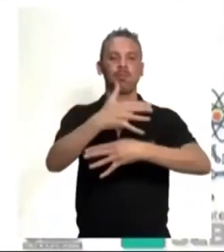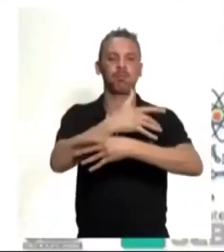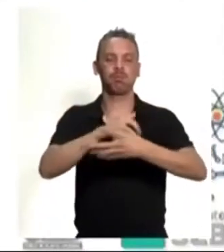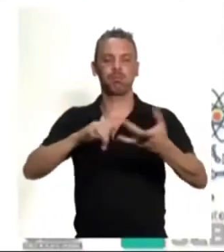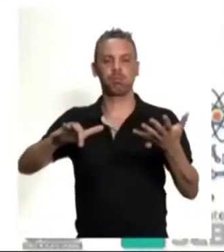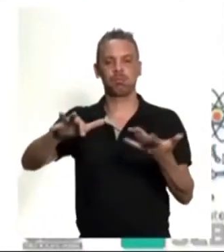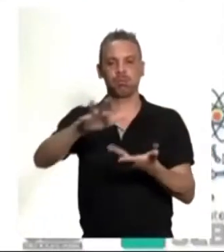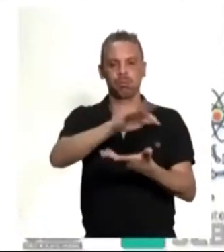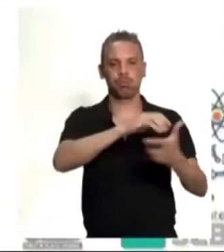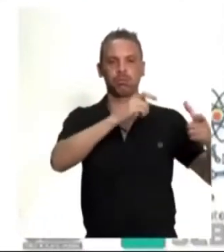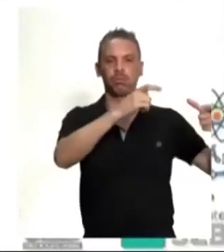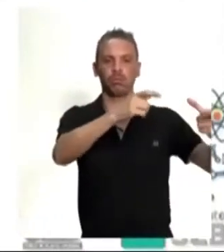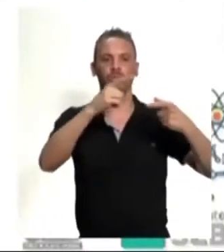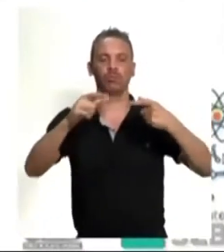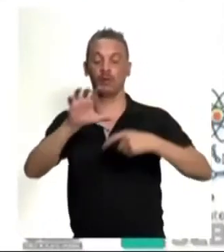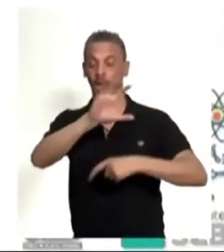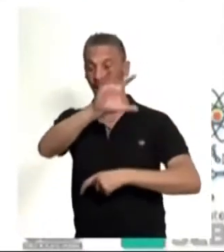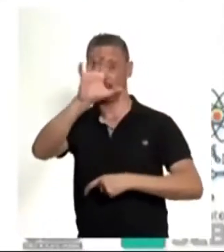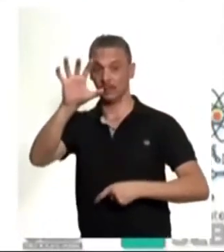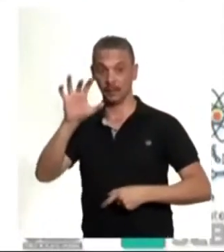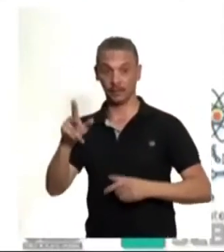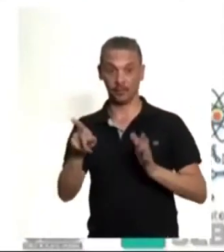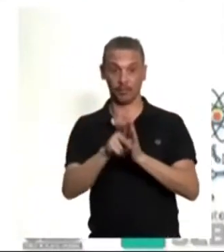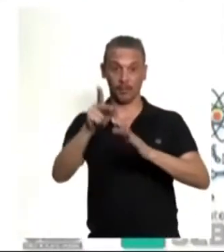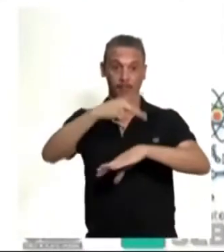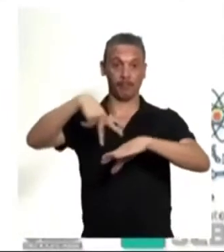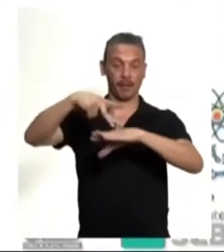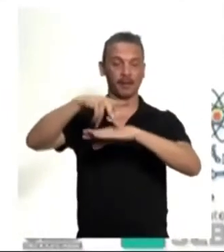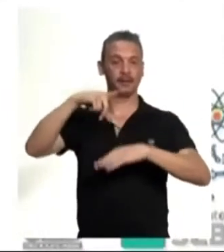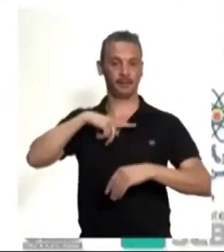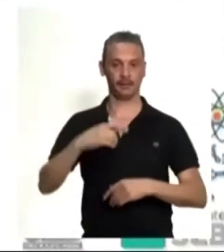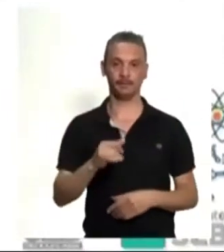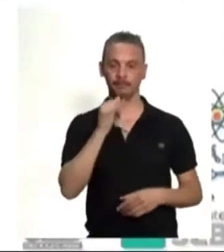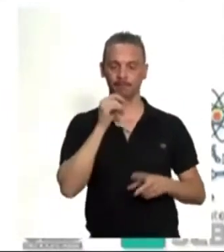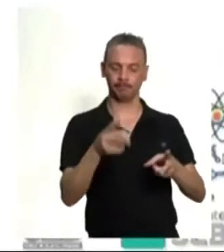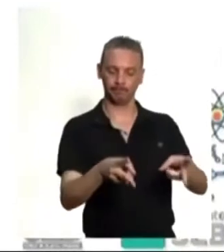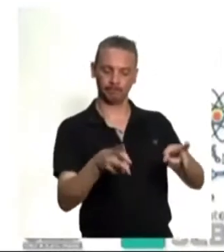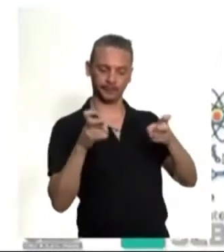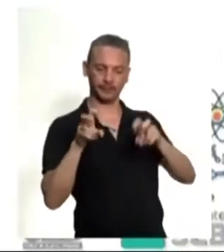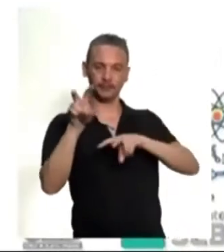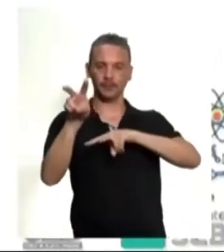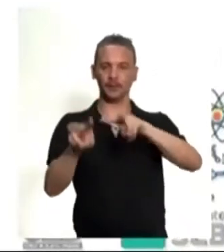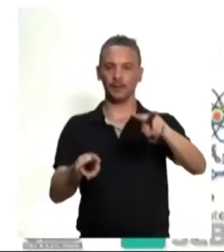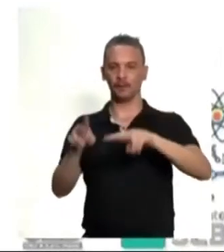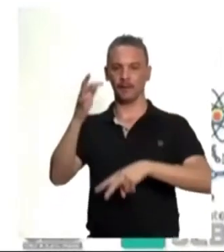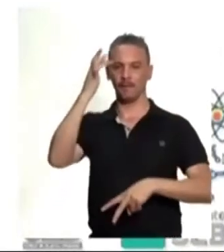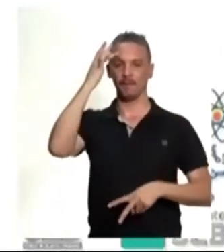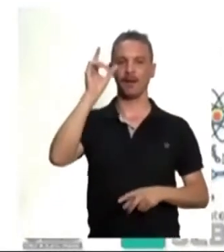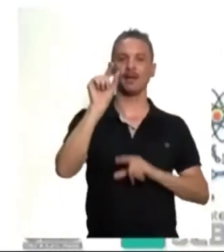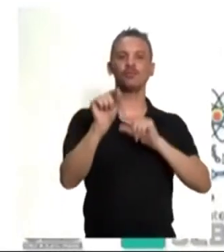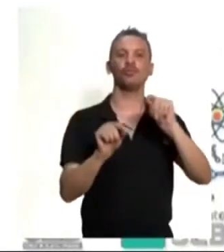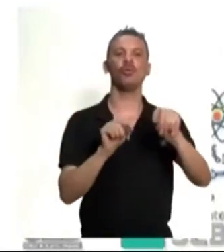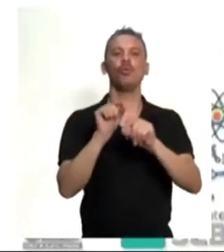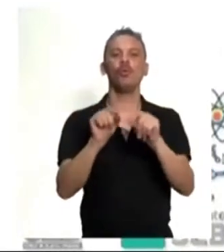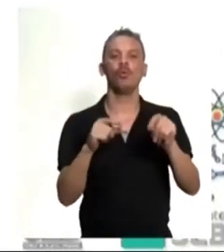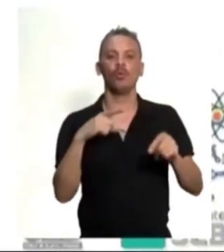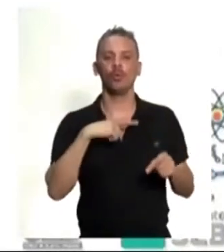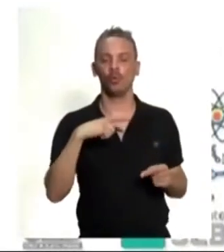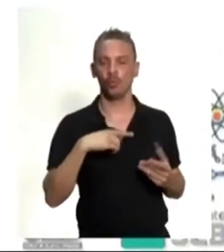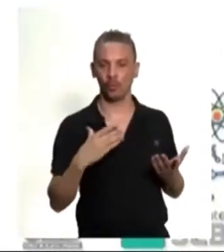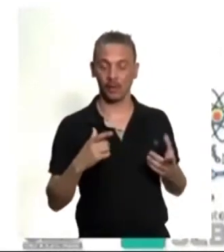aglomerações urbanas e regiões metropolitanas do país, onde é facilmente identificado